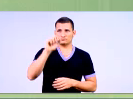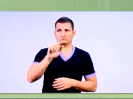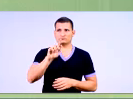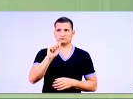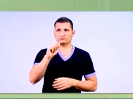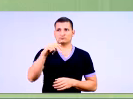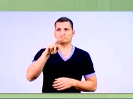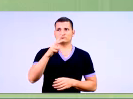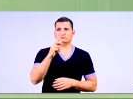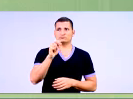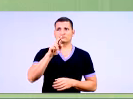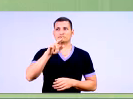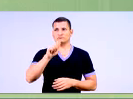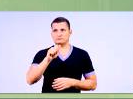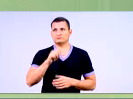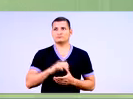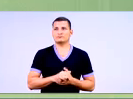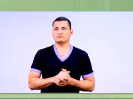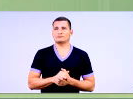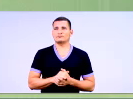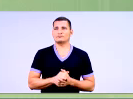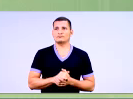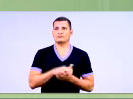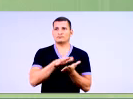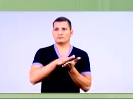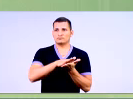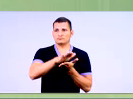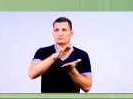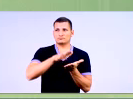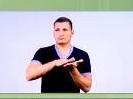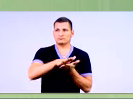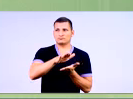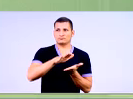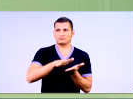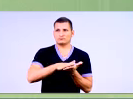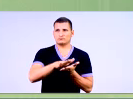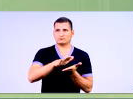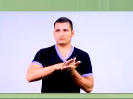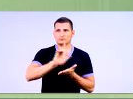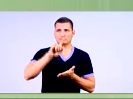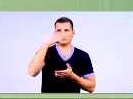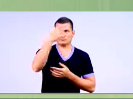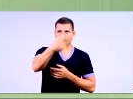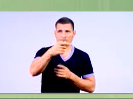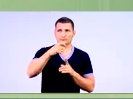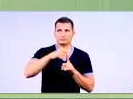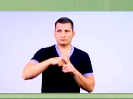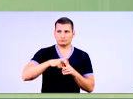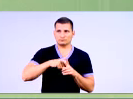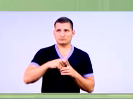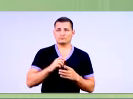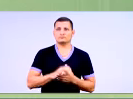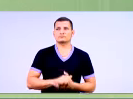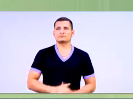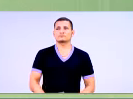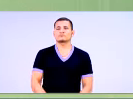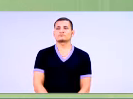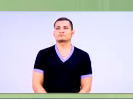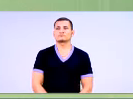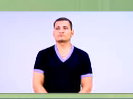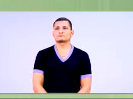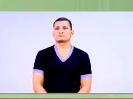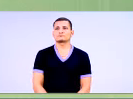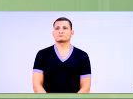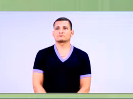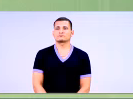uma caneta, uma impressora a laser no próximo mês, certo? Você ganhará uma